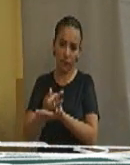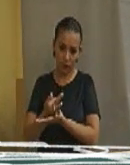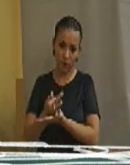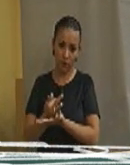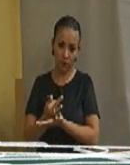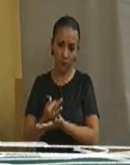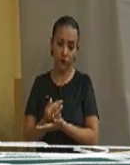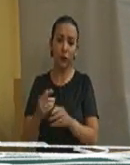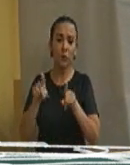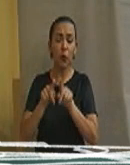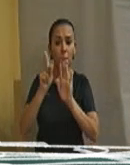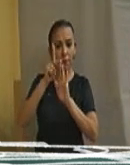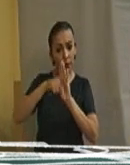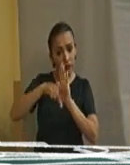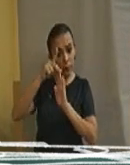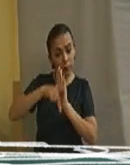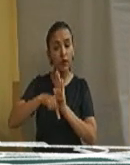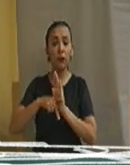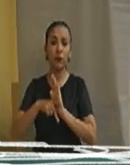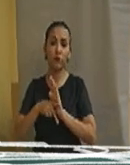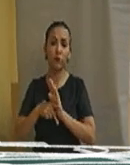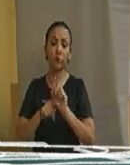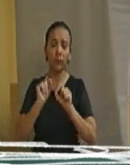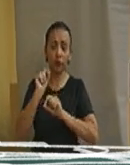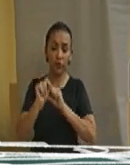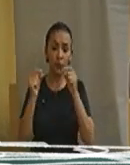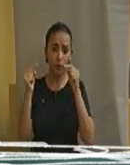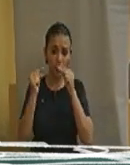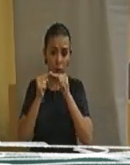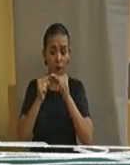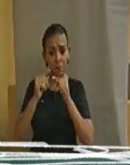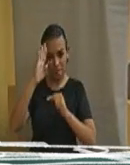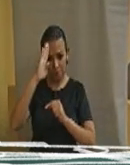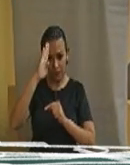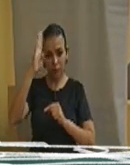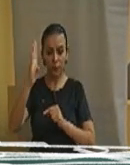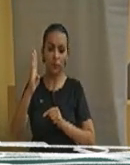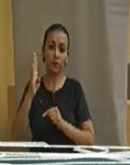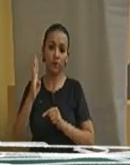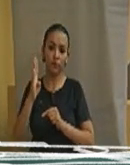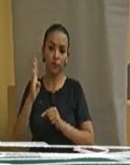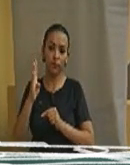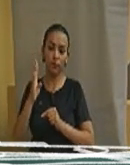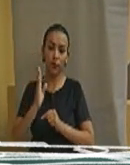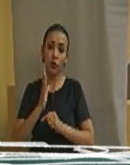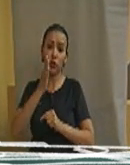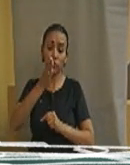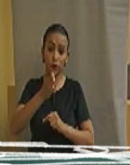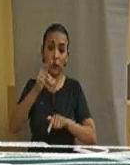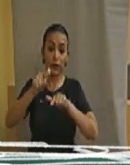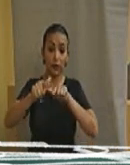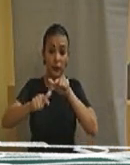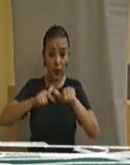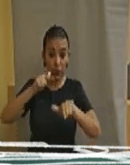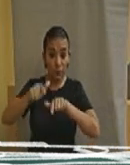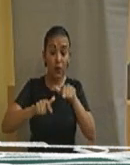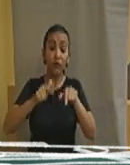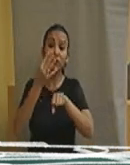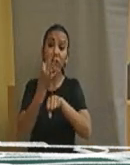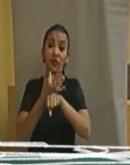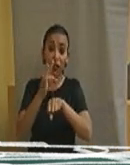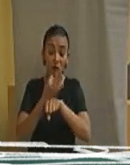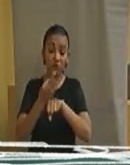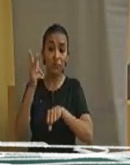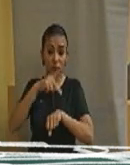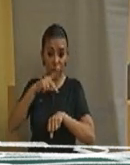o planejamento correspondente, né, principalmente para direcionar os trabalhos dos nossos técnicos e